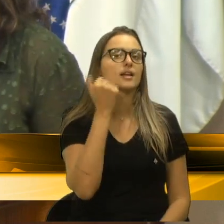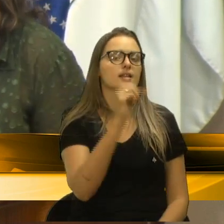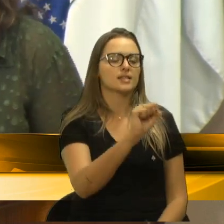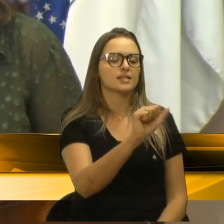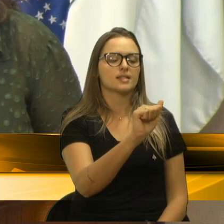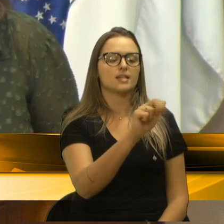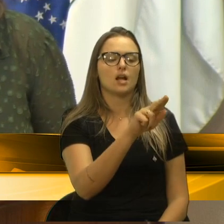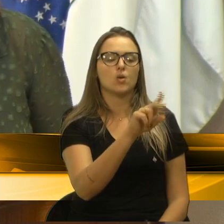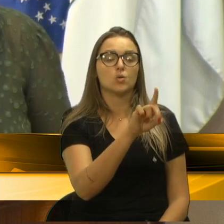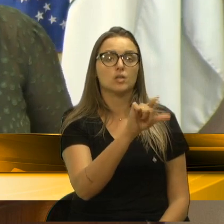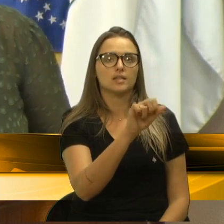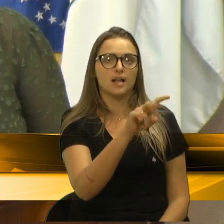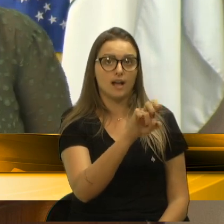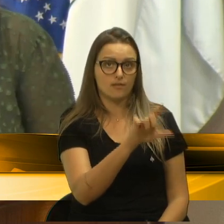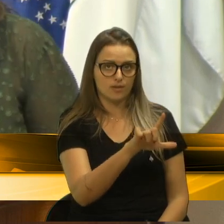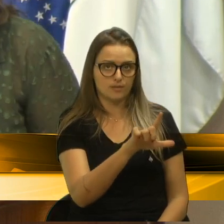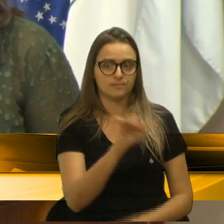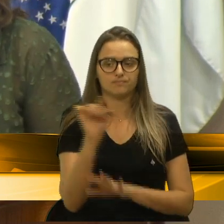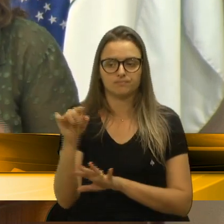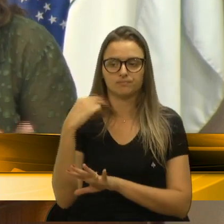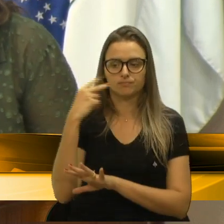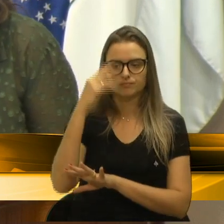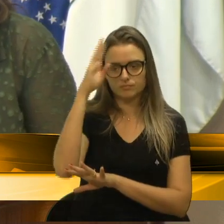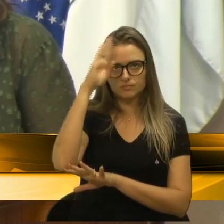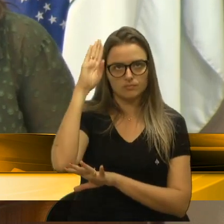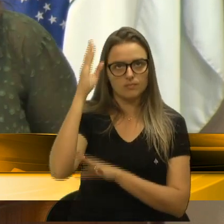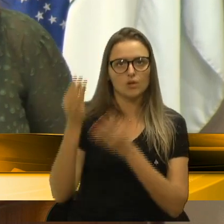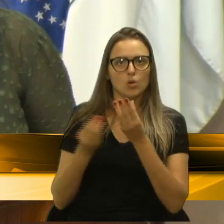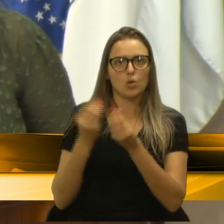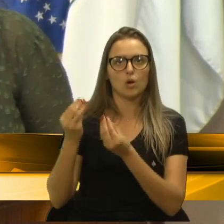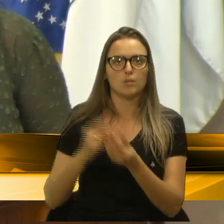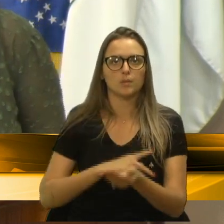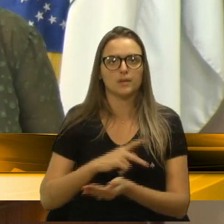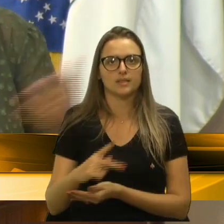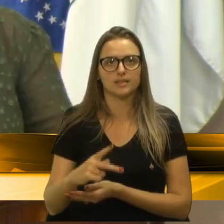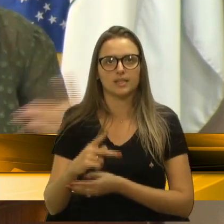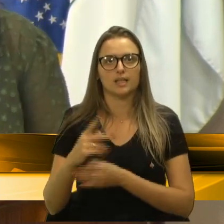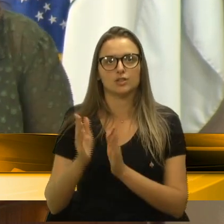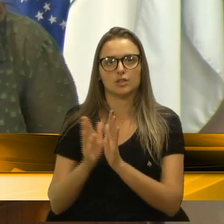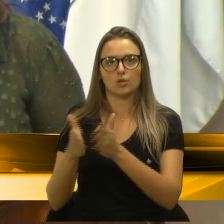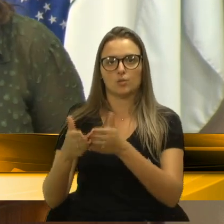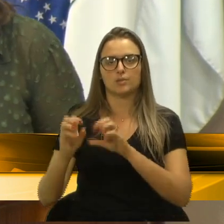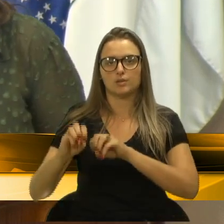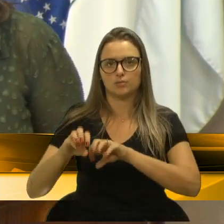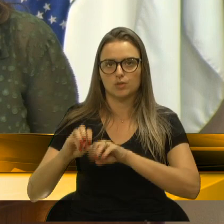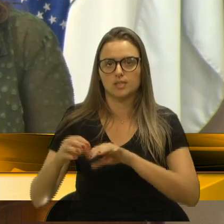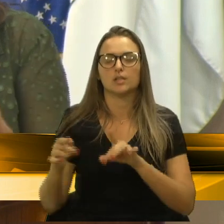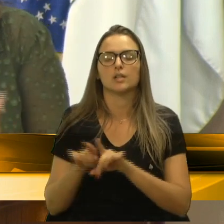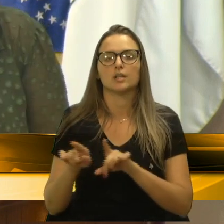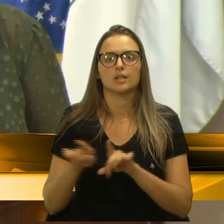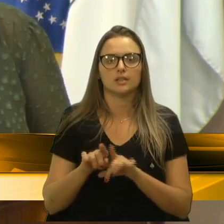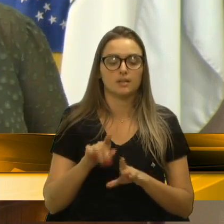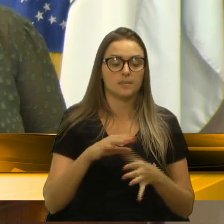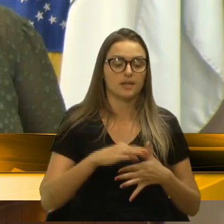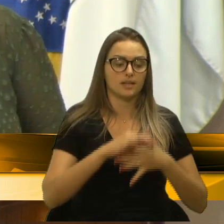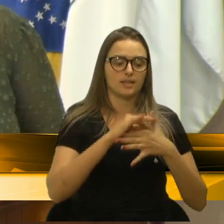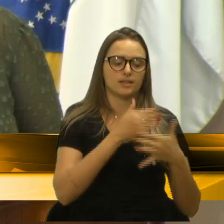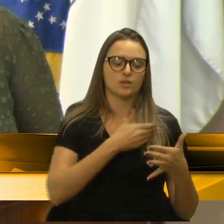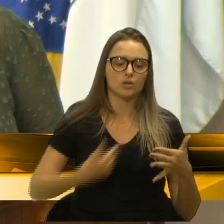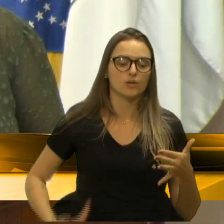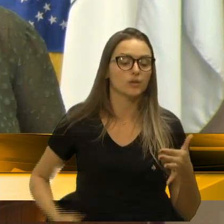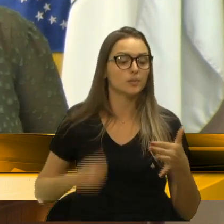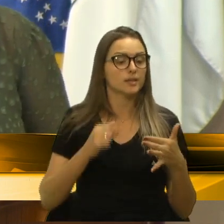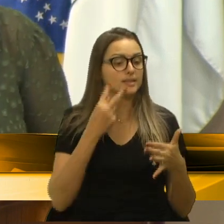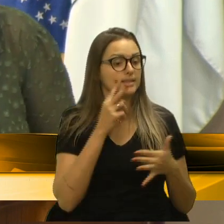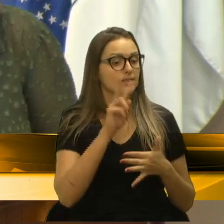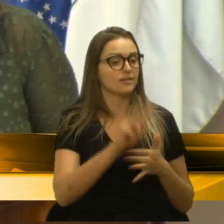conta dessa situação. Então, o vereador Bressan, já como presidente da Comissão de Educação e também como líder do governo, também precisa ver essa situação das